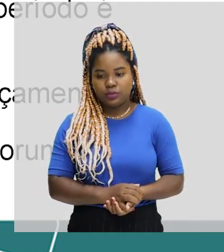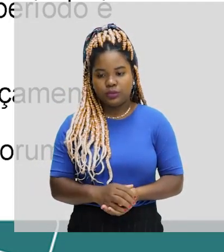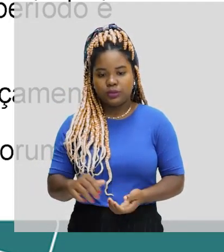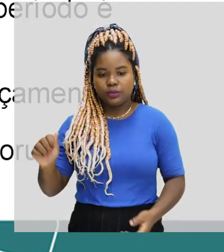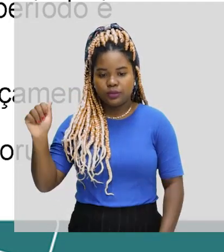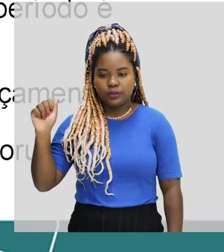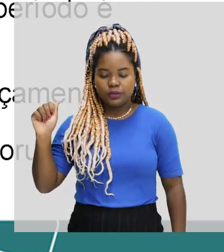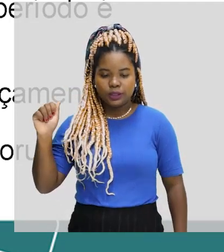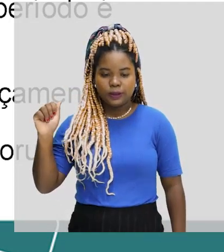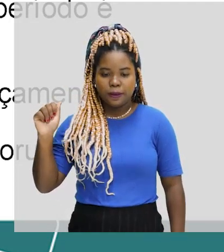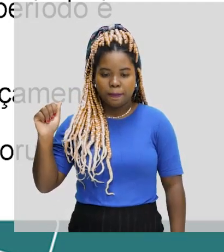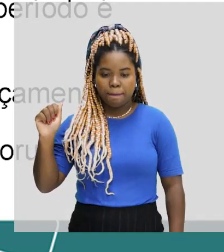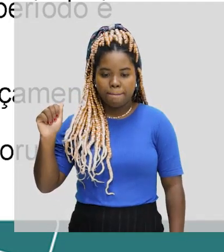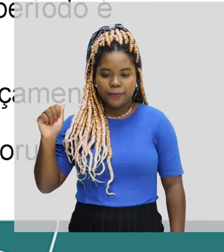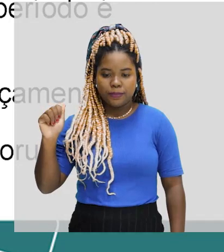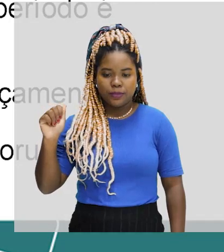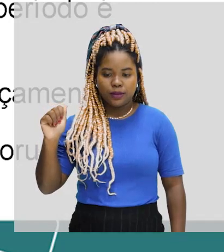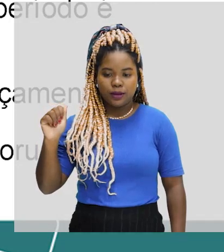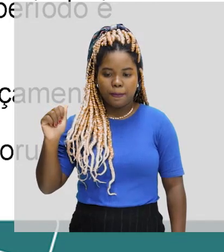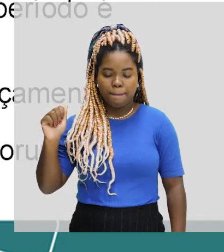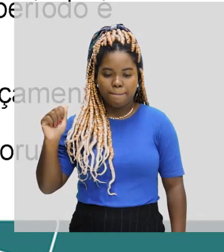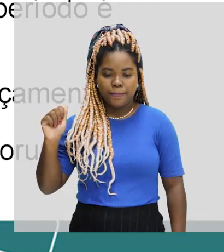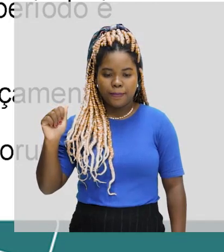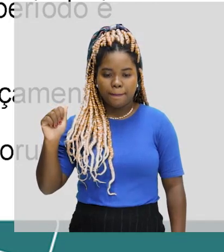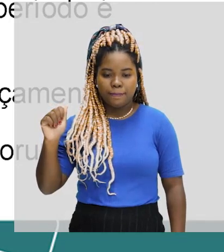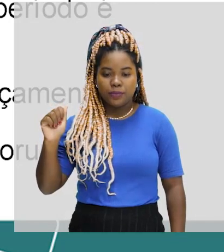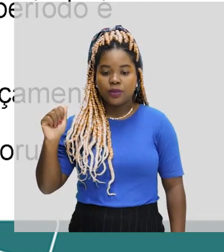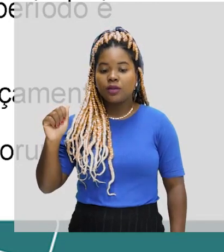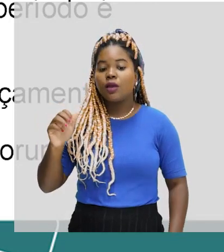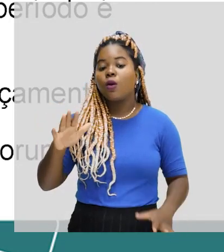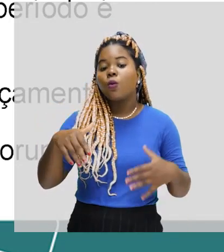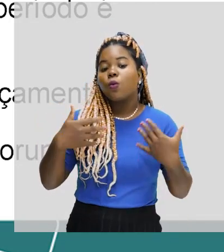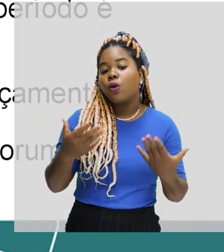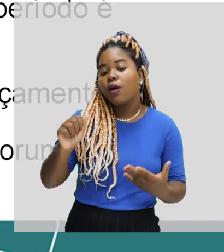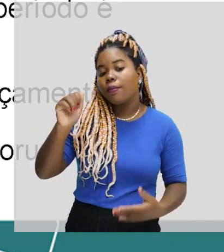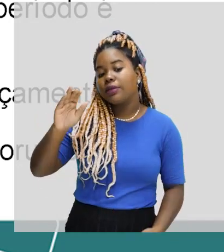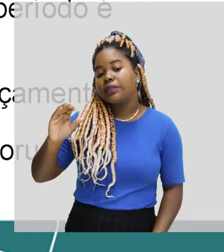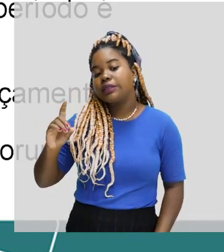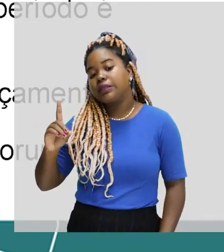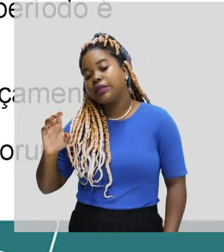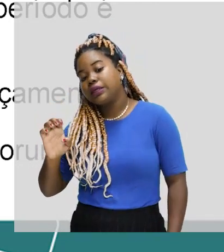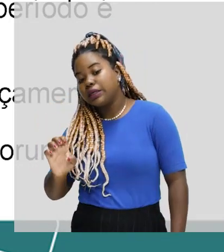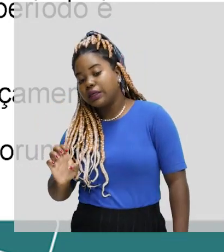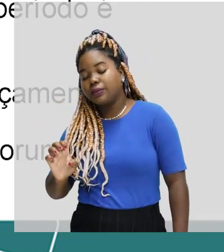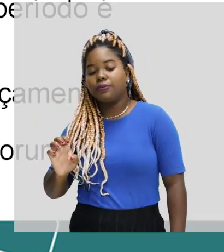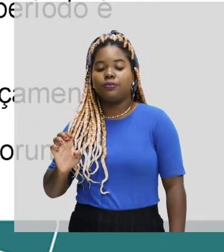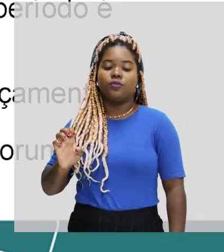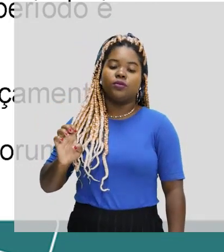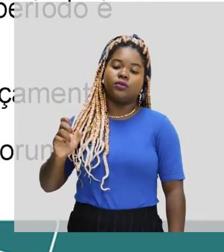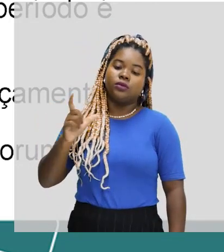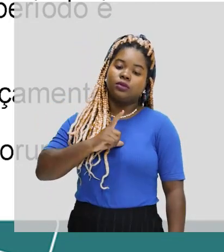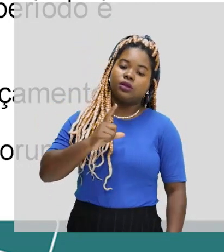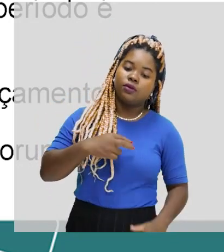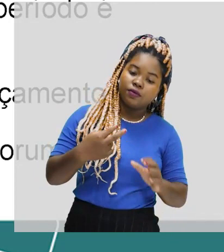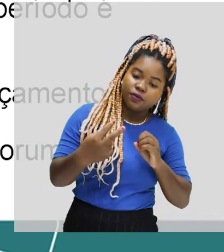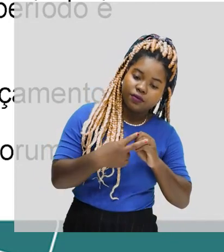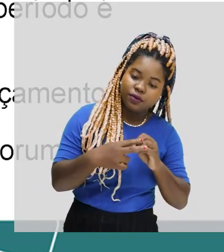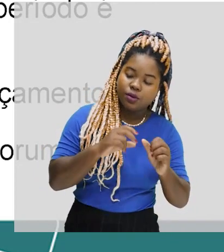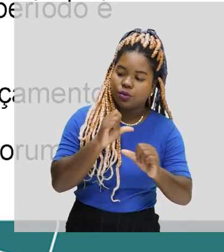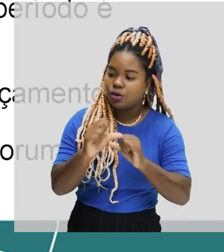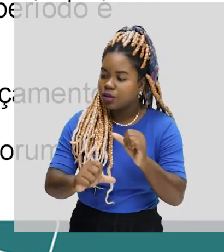houveram dificuldades na resolução da questão, ou seja, eu tenho que saber qual dessas alternativas apresenta um verbo defectivo, ou seja, um verbo que não